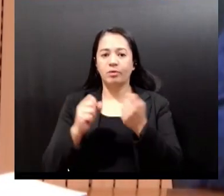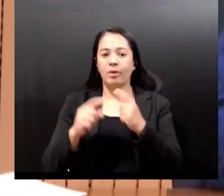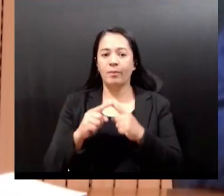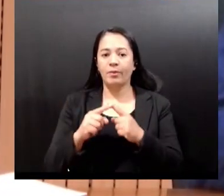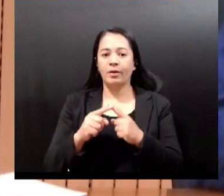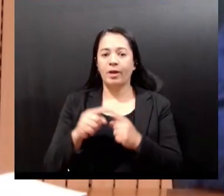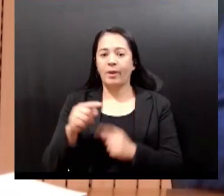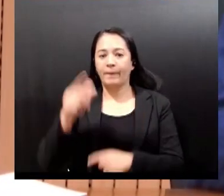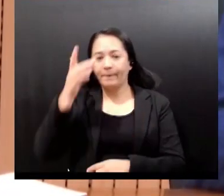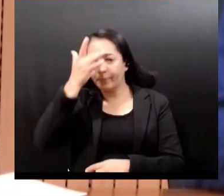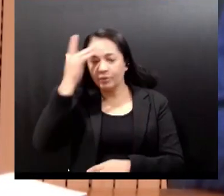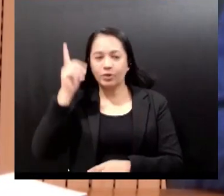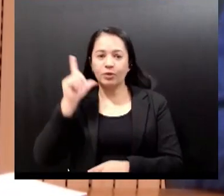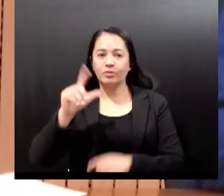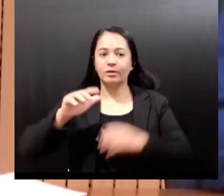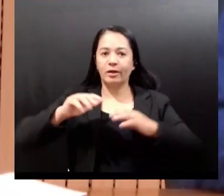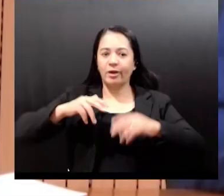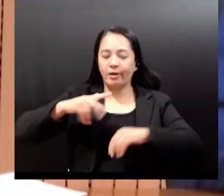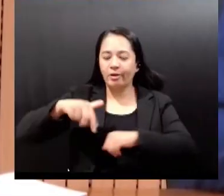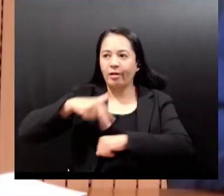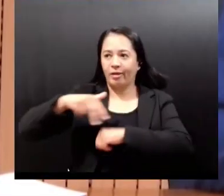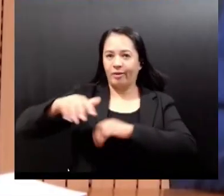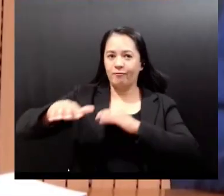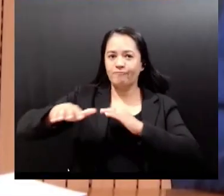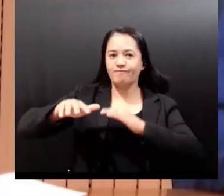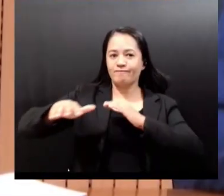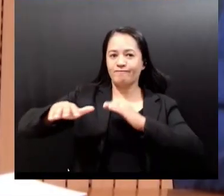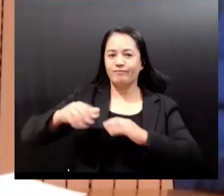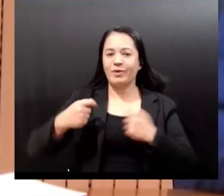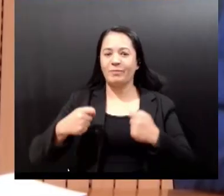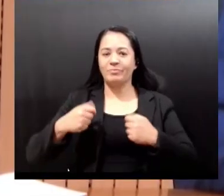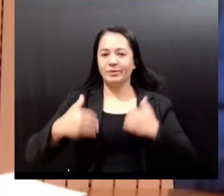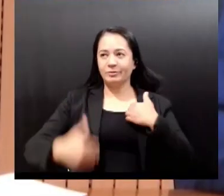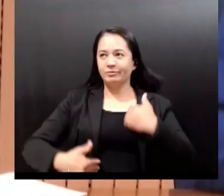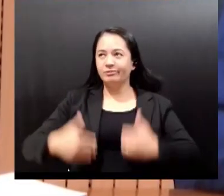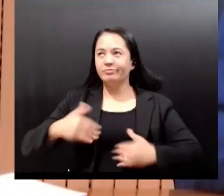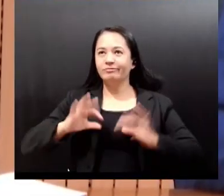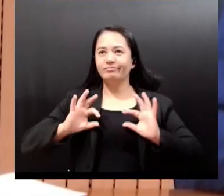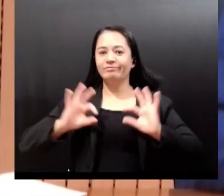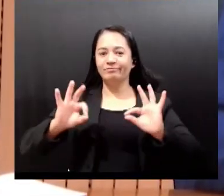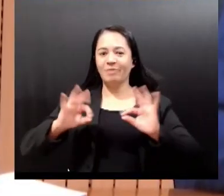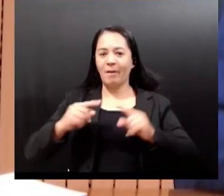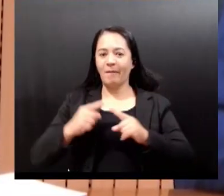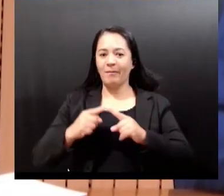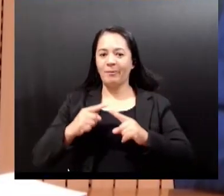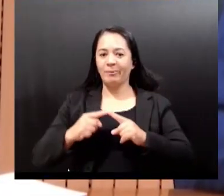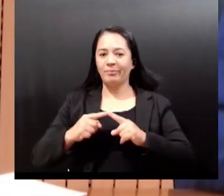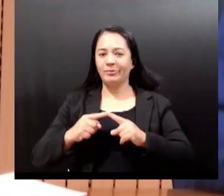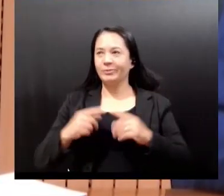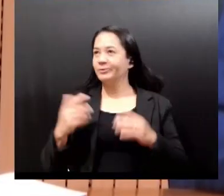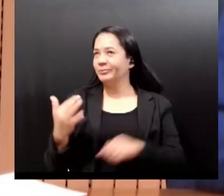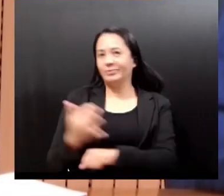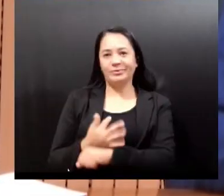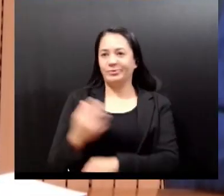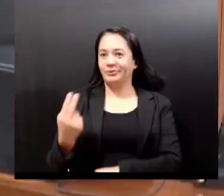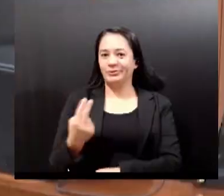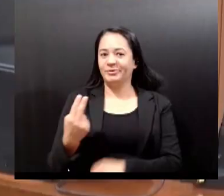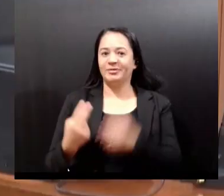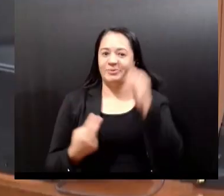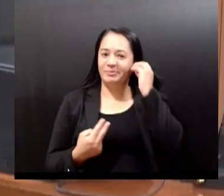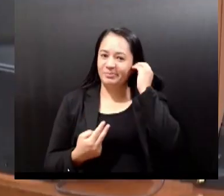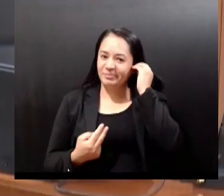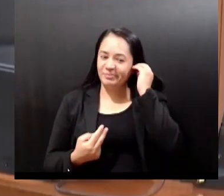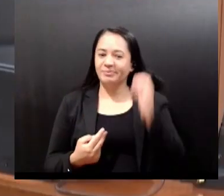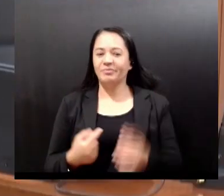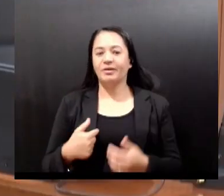essa dança de hip-hop tem que estar aí com o seu corpo em dia, senão não aguenta, né, vereador? Não aguenta. Eu passo a palavra